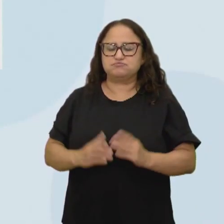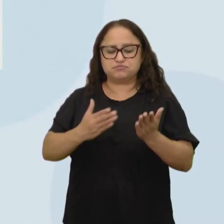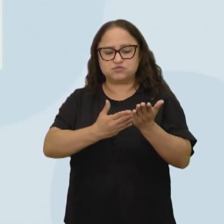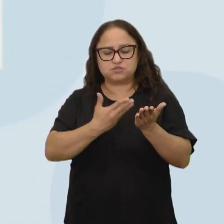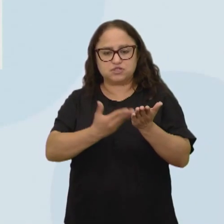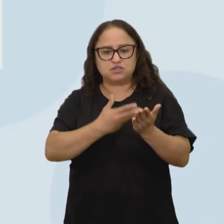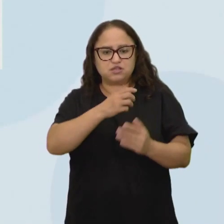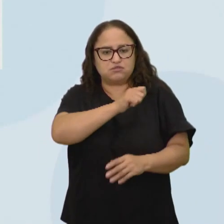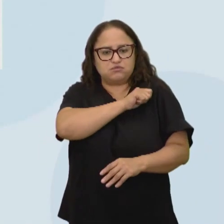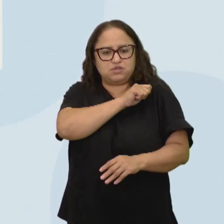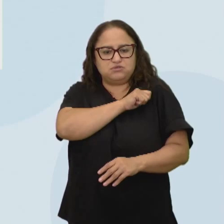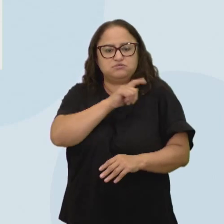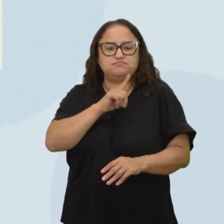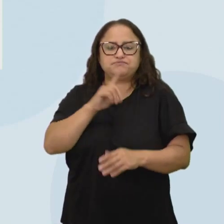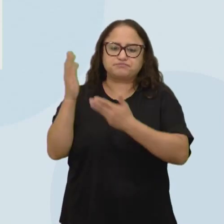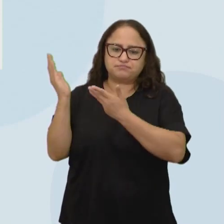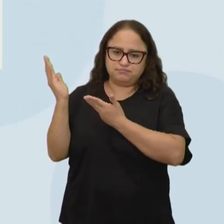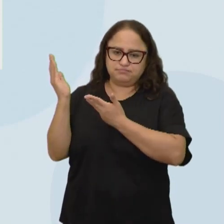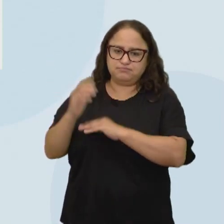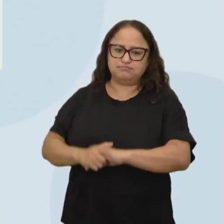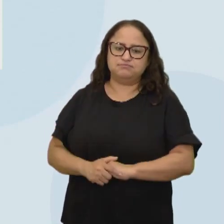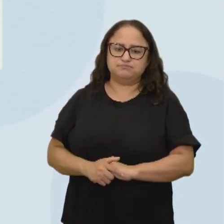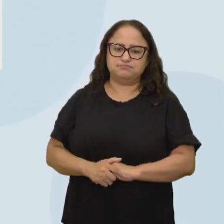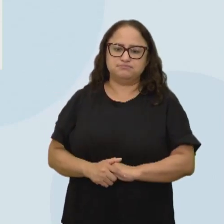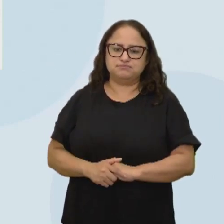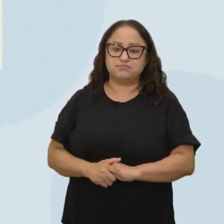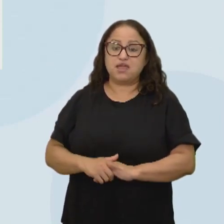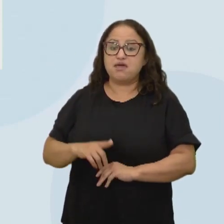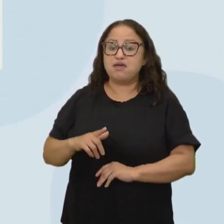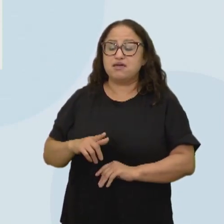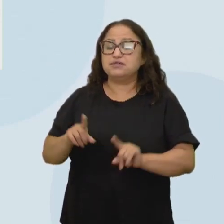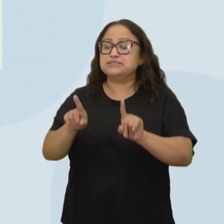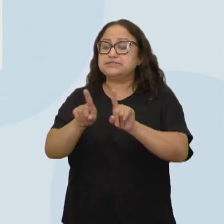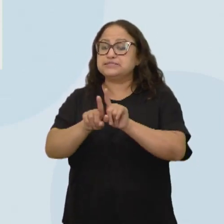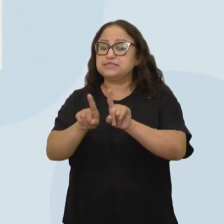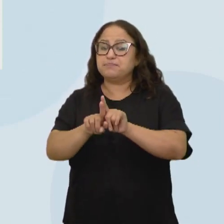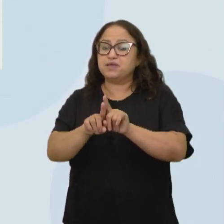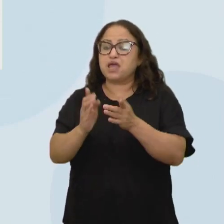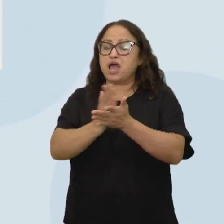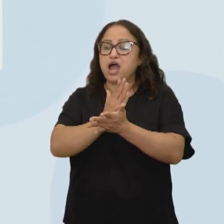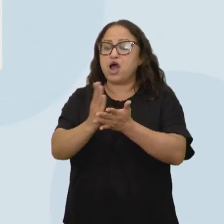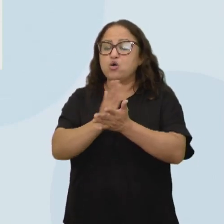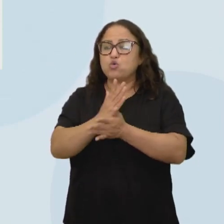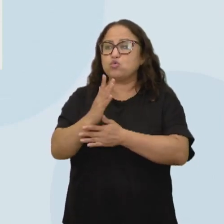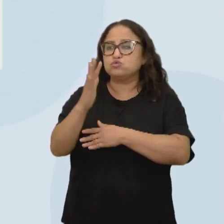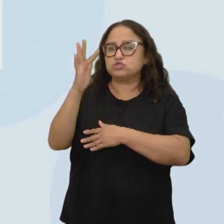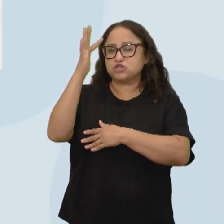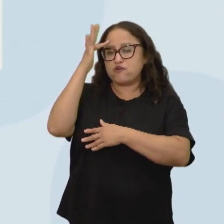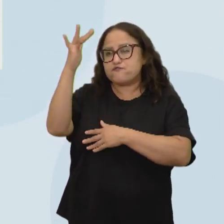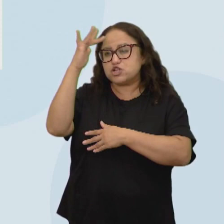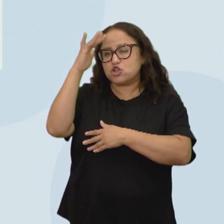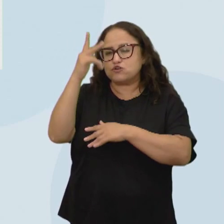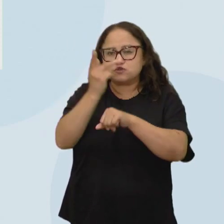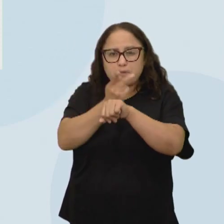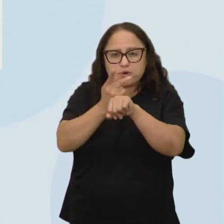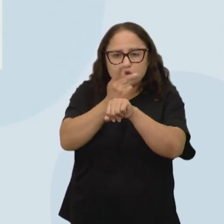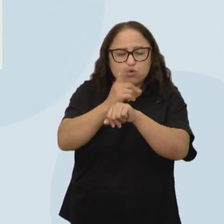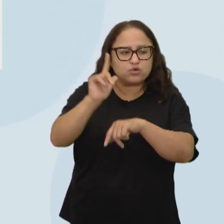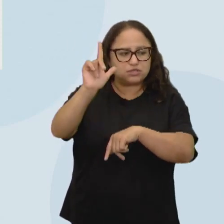segue colocando para a gente, então. Há ainda casos em que filósofos buscam na